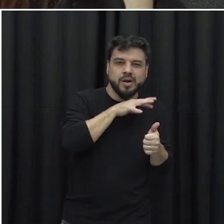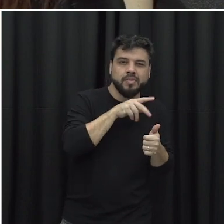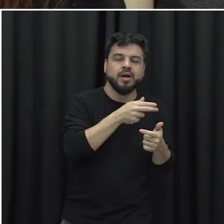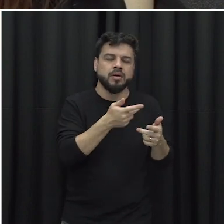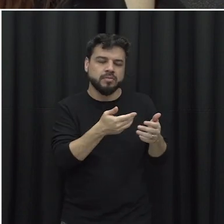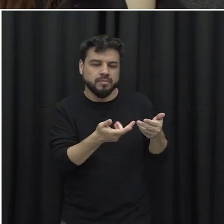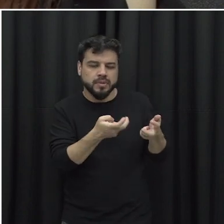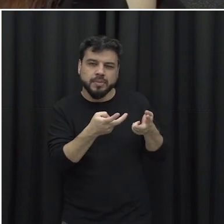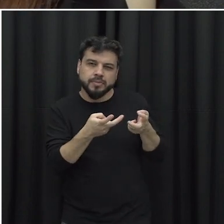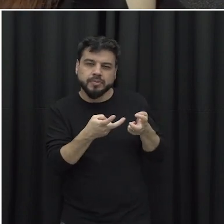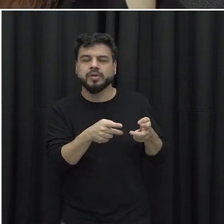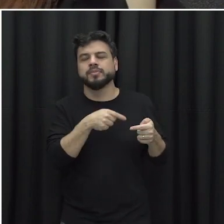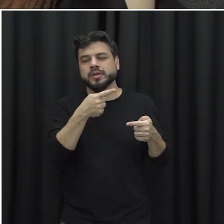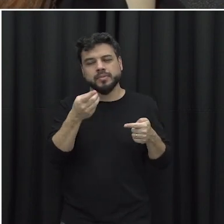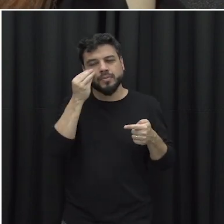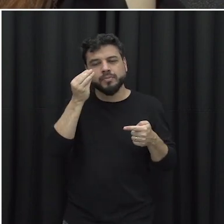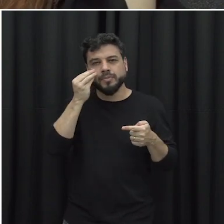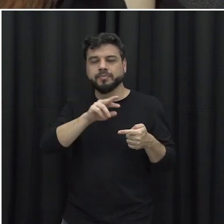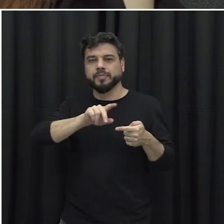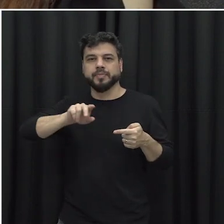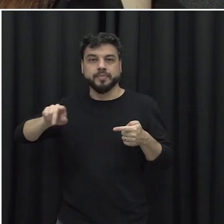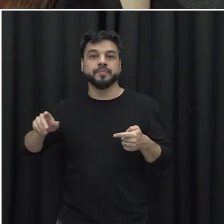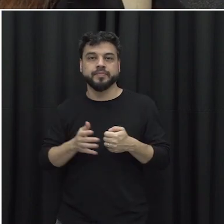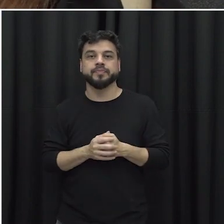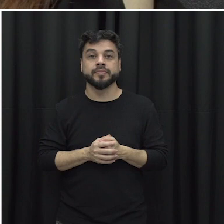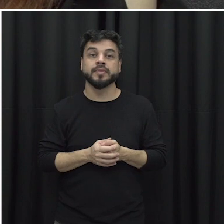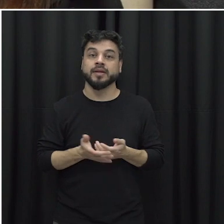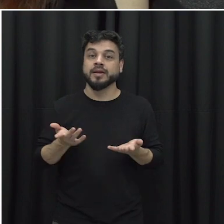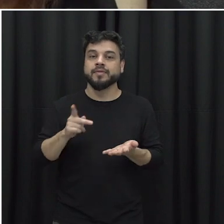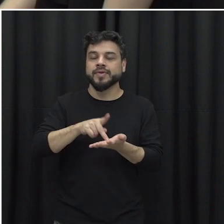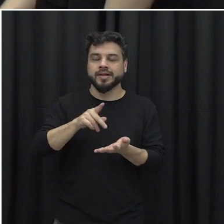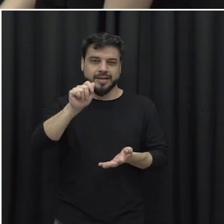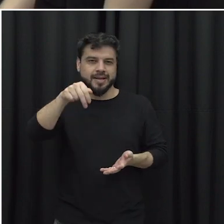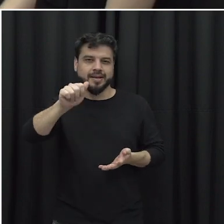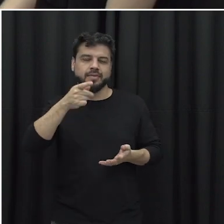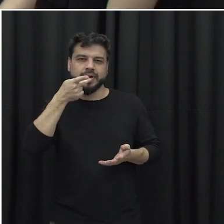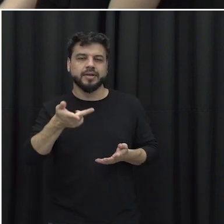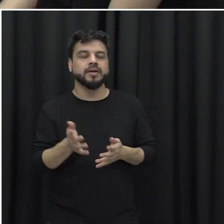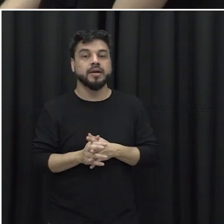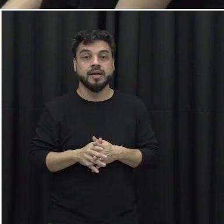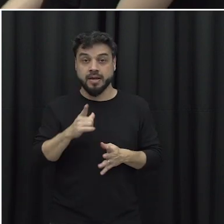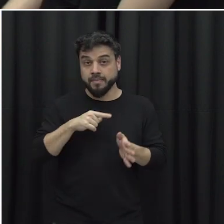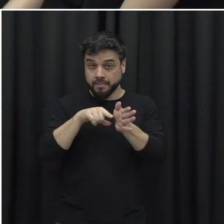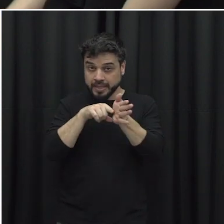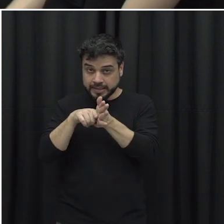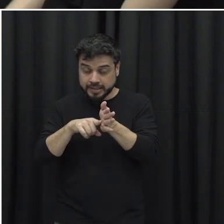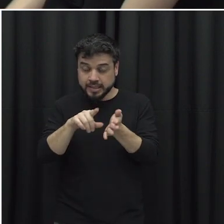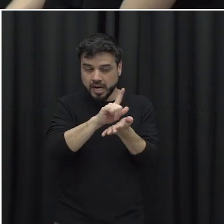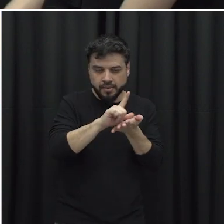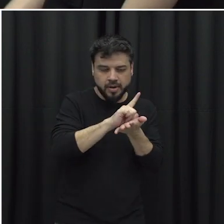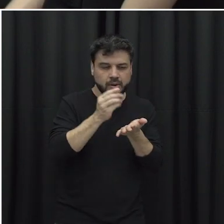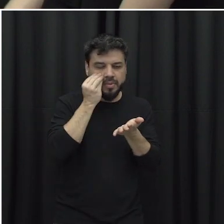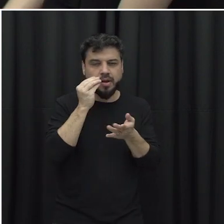inflamatória, tudo de recuperação de pacientes de animais. Sim, e inclusive a partir dessas pesquisas que a gente desenvolveu no laboratório com Parkinson